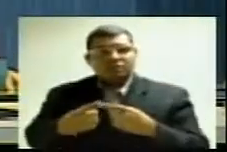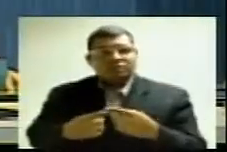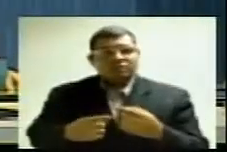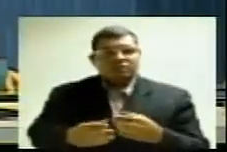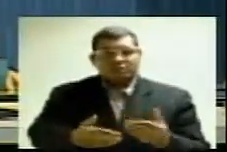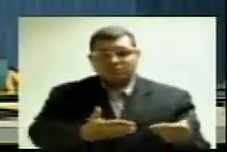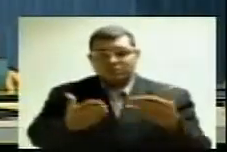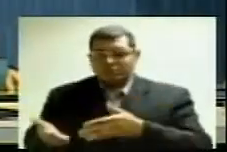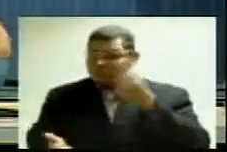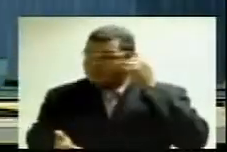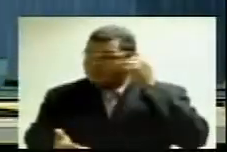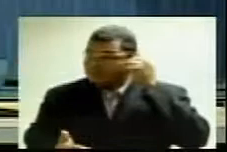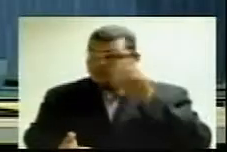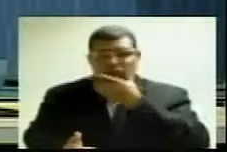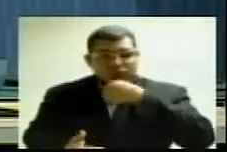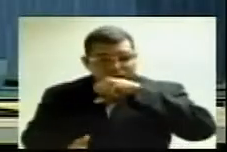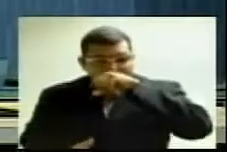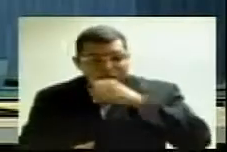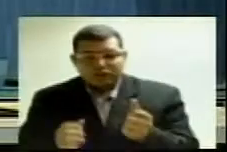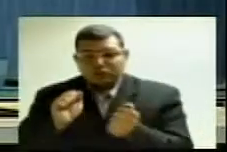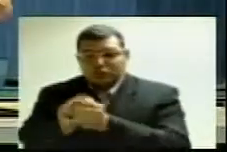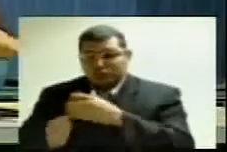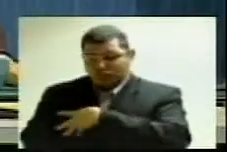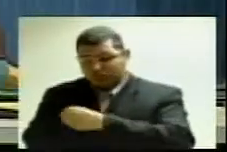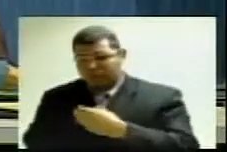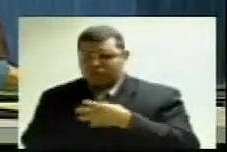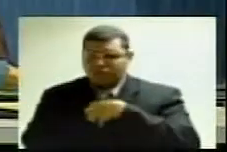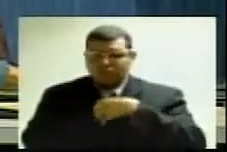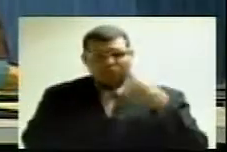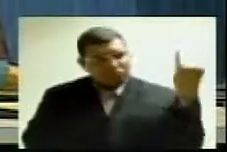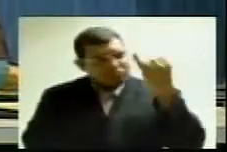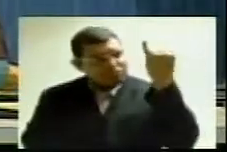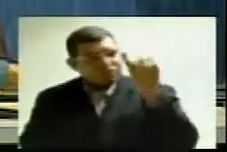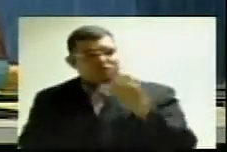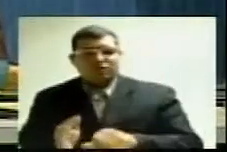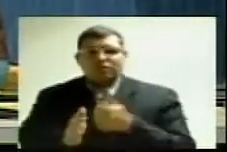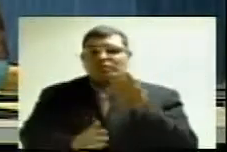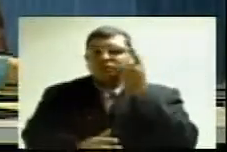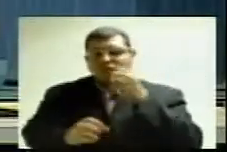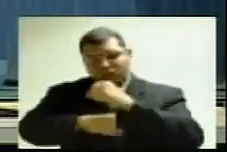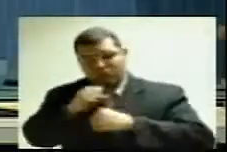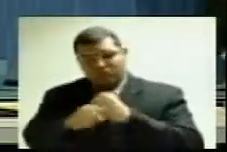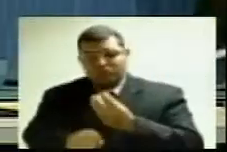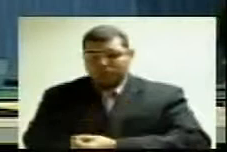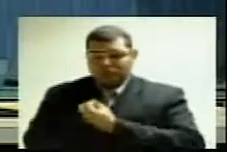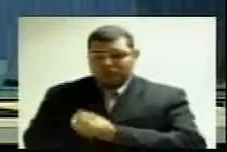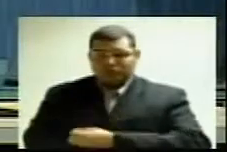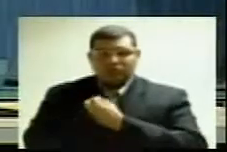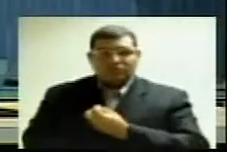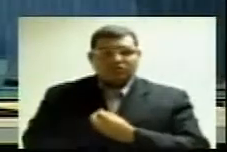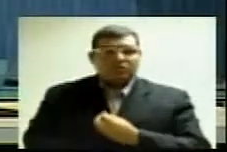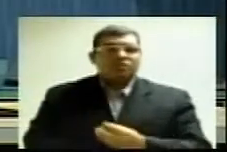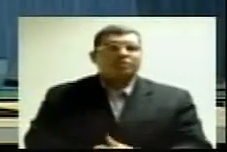a presença do pai ao lado da filha, num momento importante, no primeiro ano de vida dela,